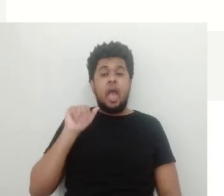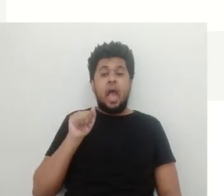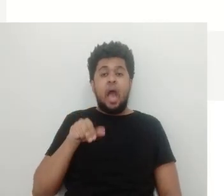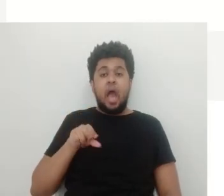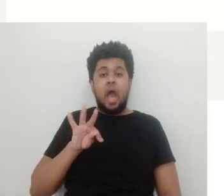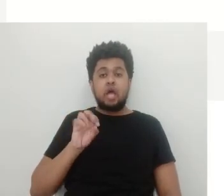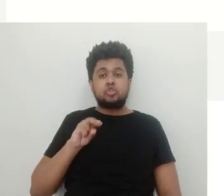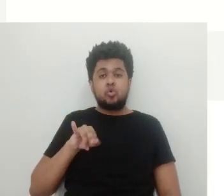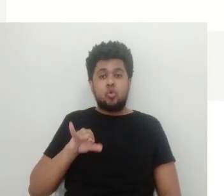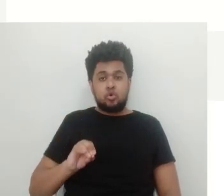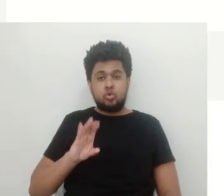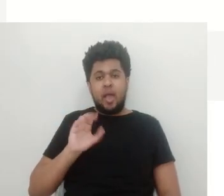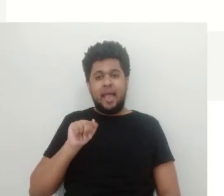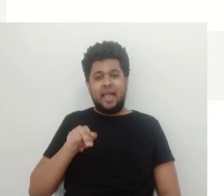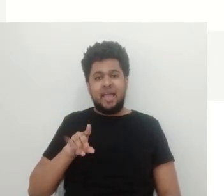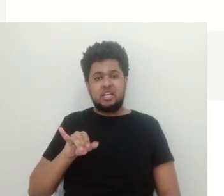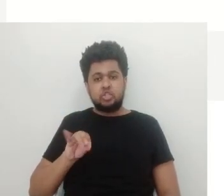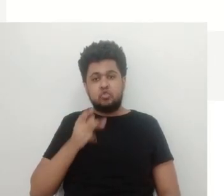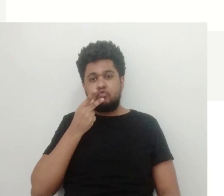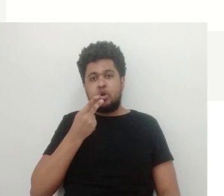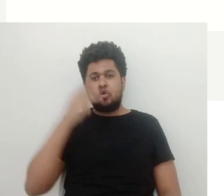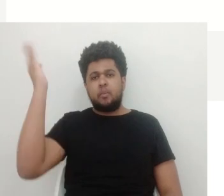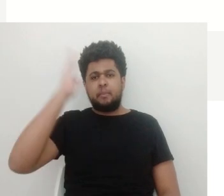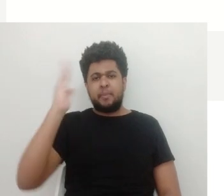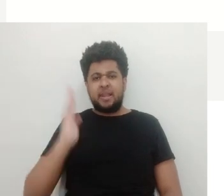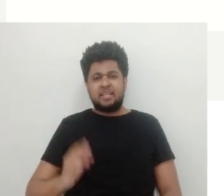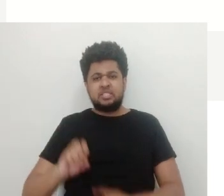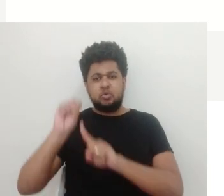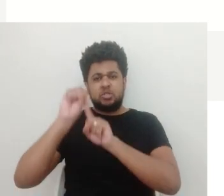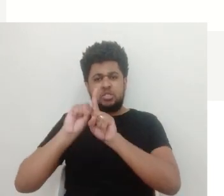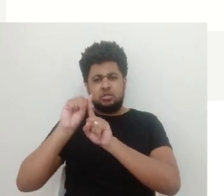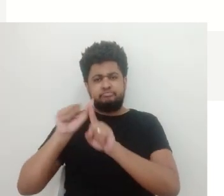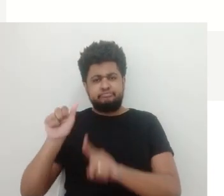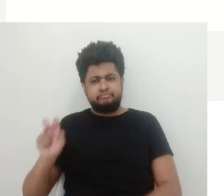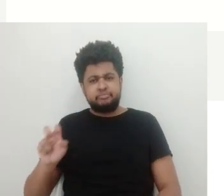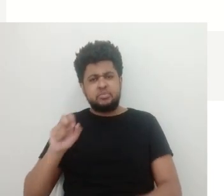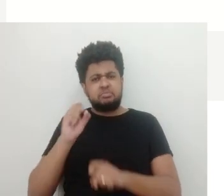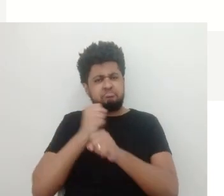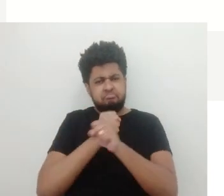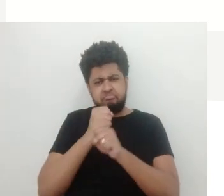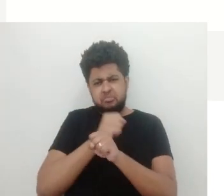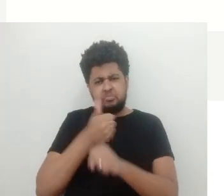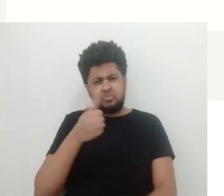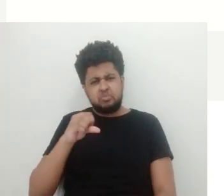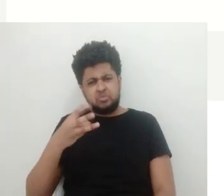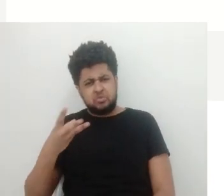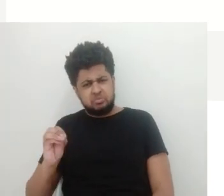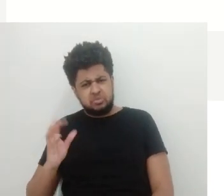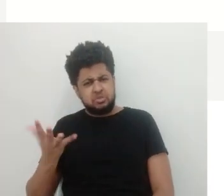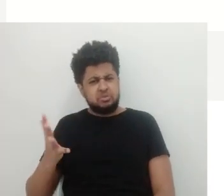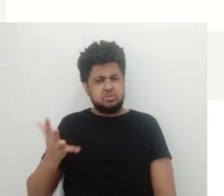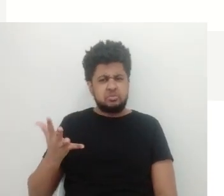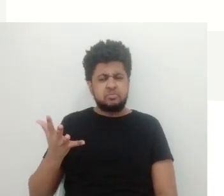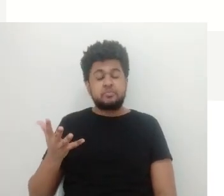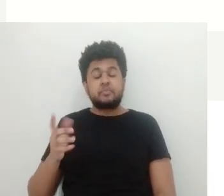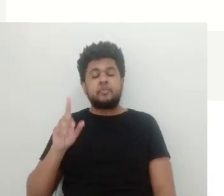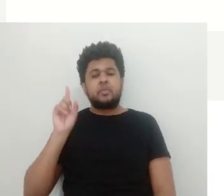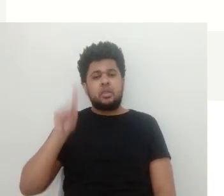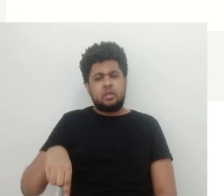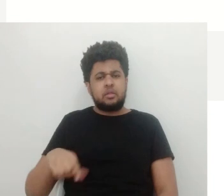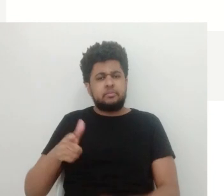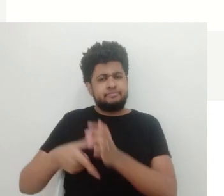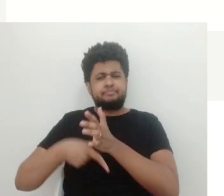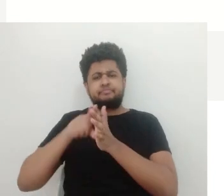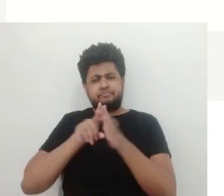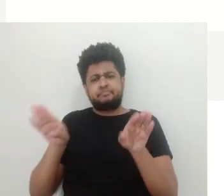literatura se encarregou tanto quanto a ciência social de descrever o Brasil para os brasileiros, né? Mas no século